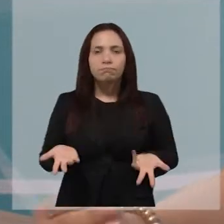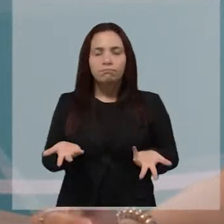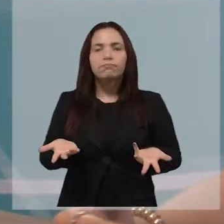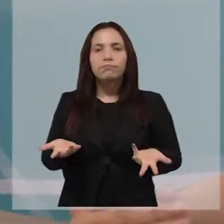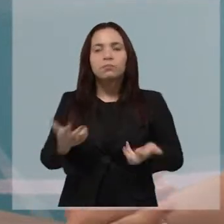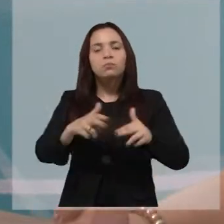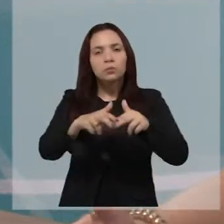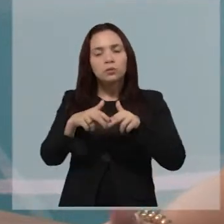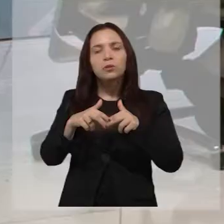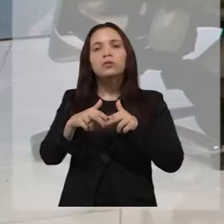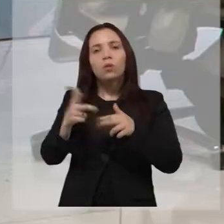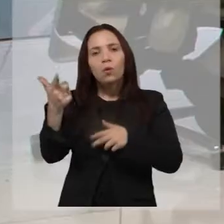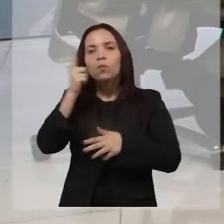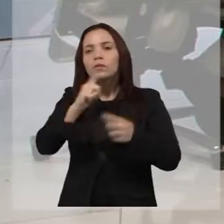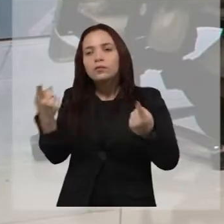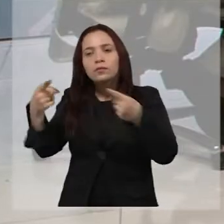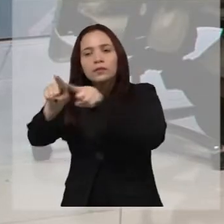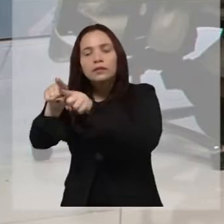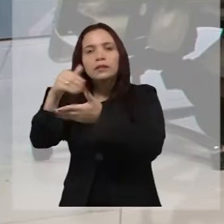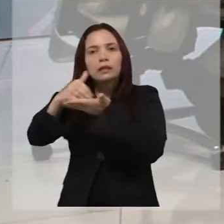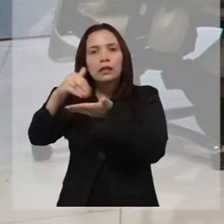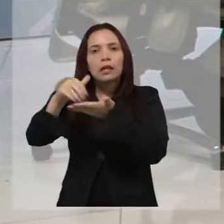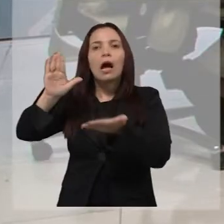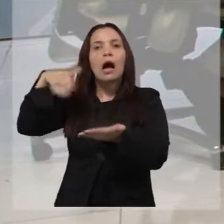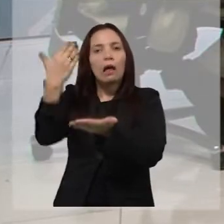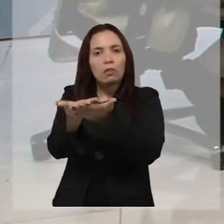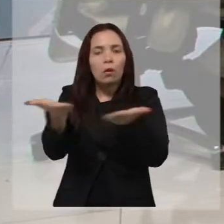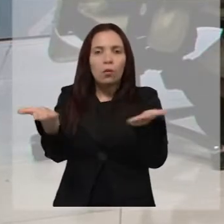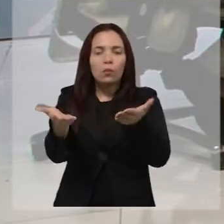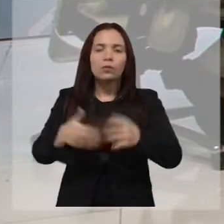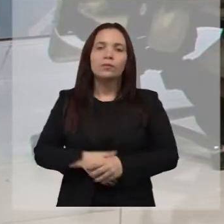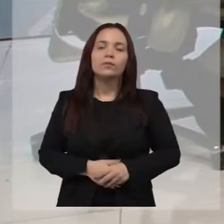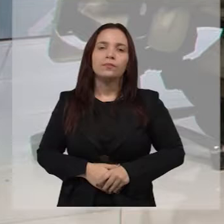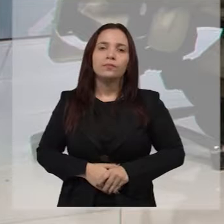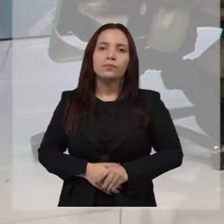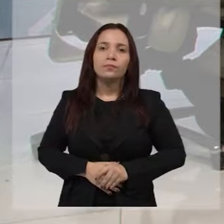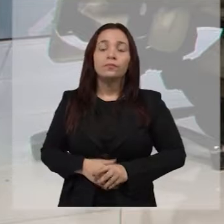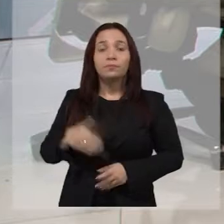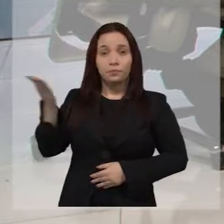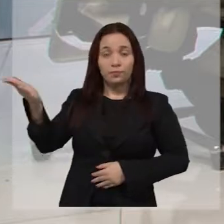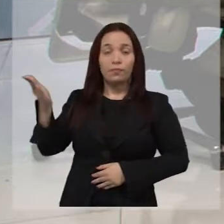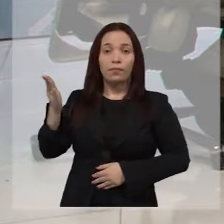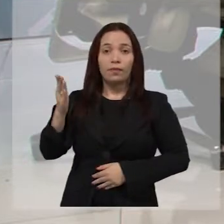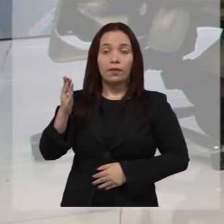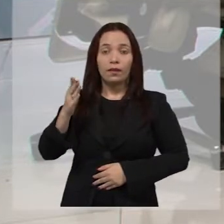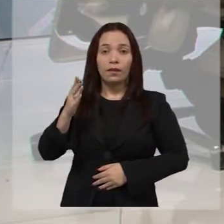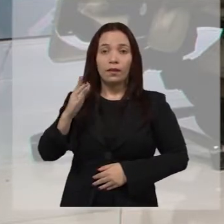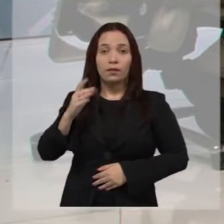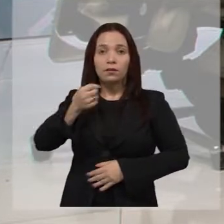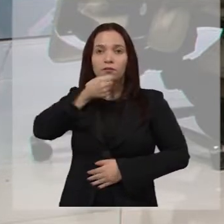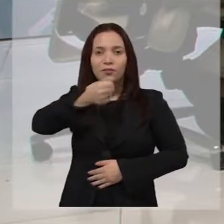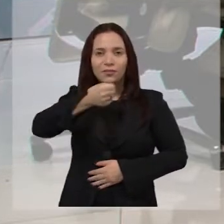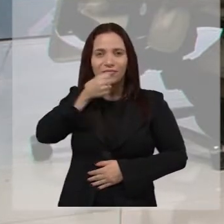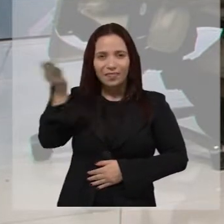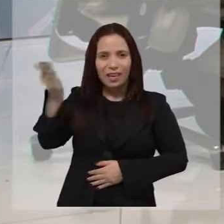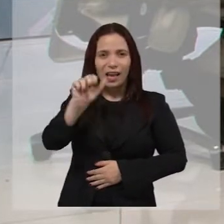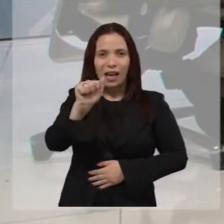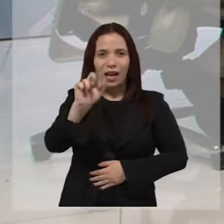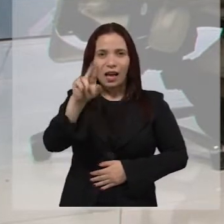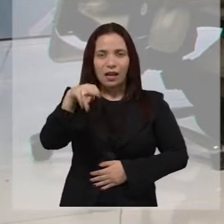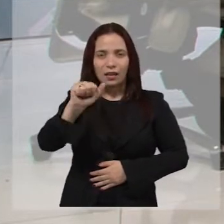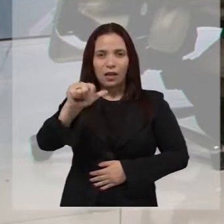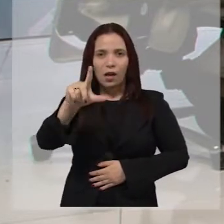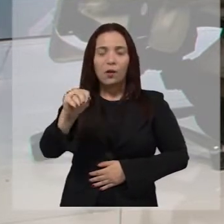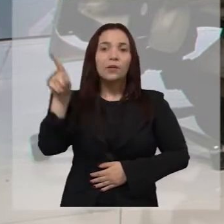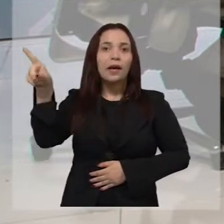gente conseguiu, com o apoio, né, da nossa secretaria, manter até hoje. Não, o Arnaldo Santos, o jornalista Arnaldo Santos, não tem essa